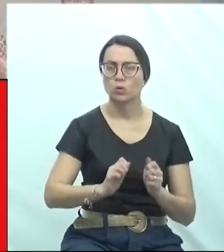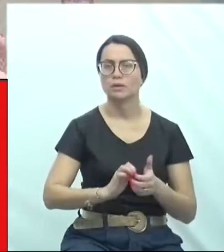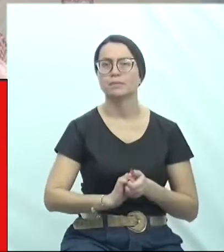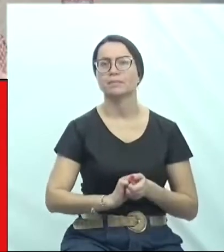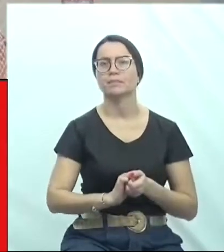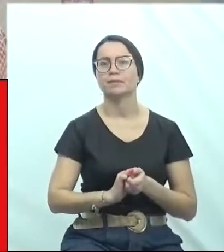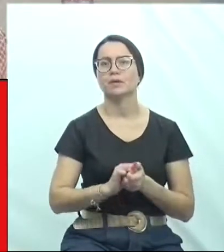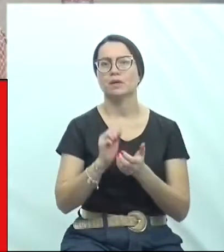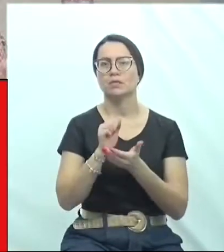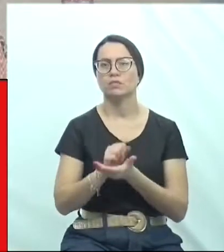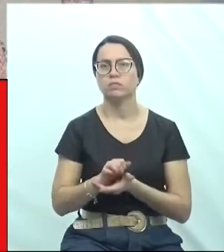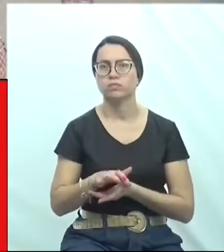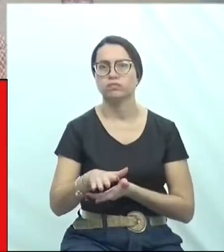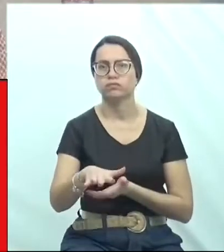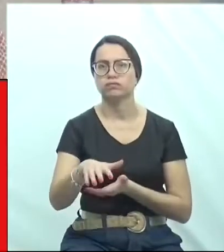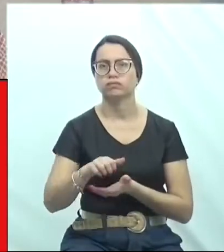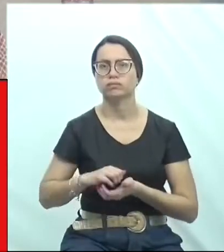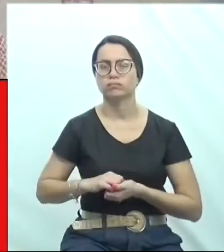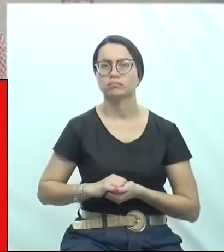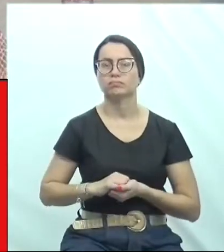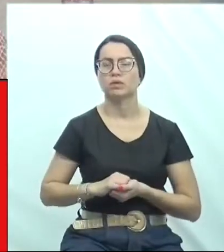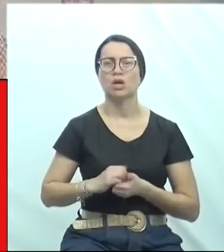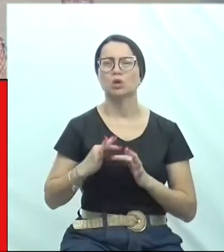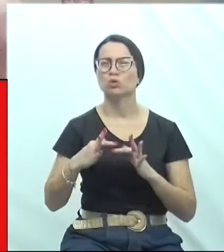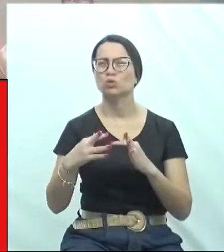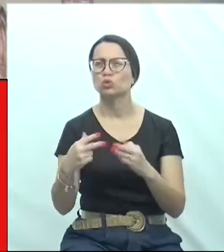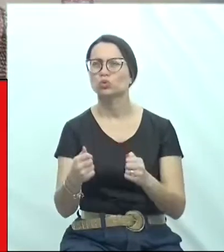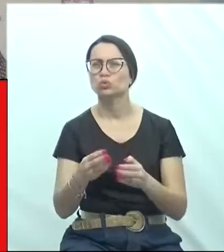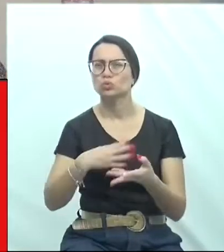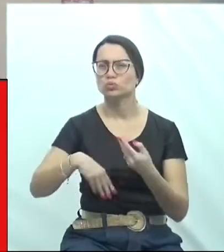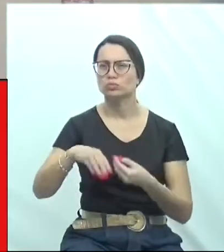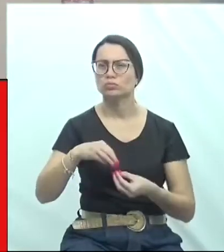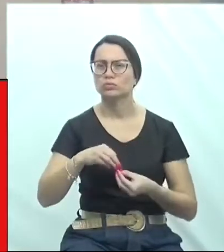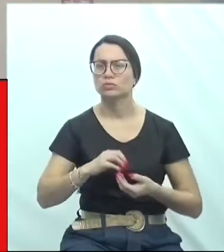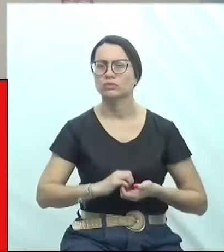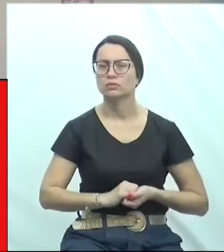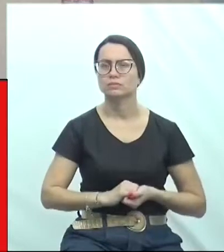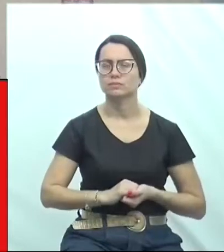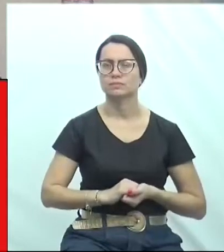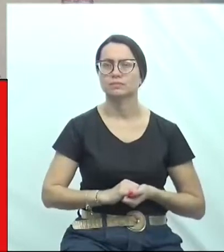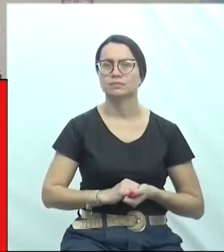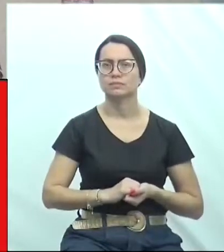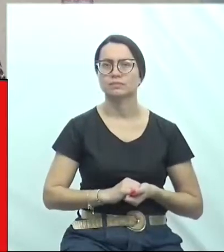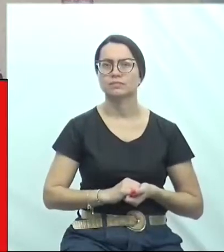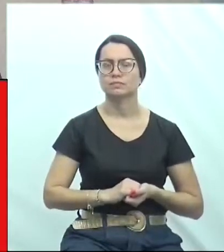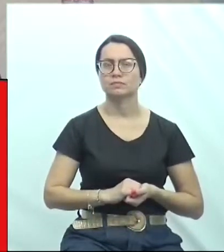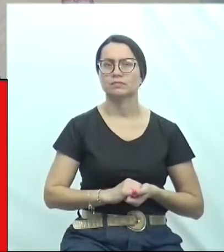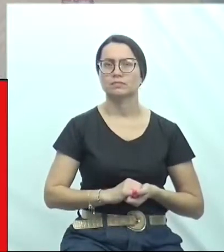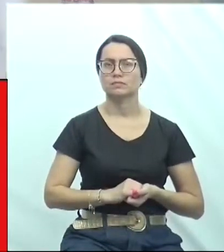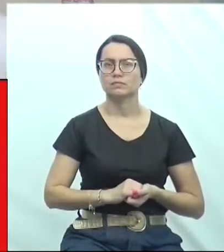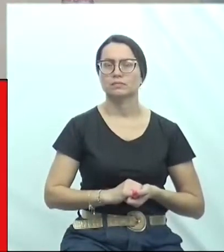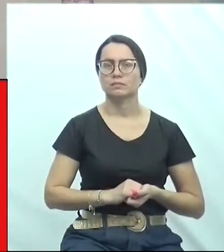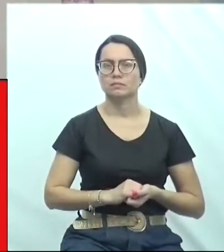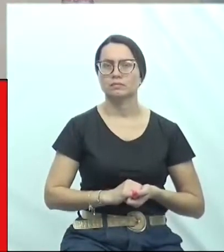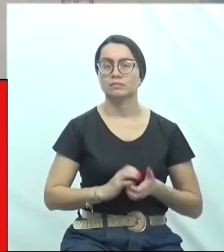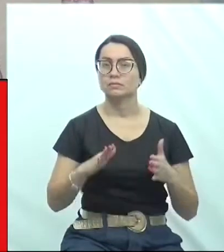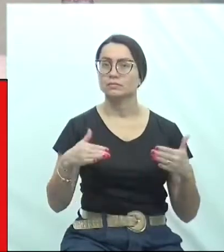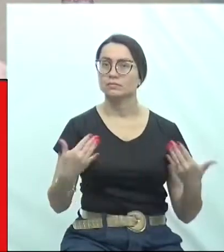vazão, toda a questão técnica envolvida, né? Então, a